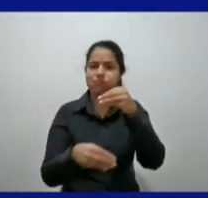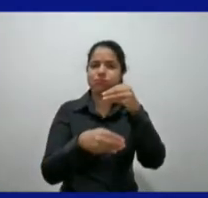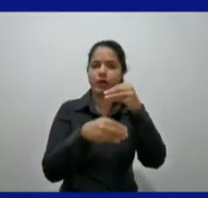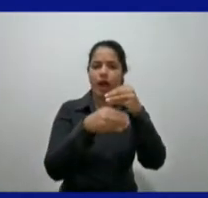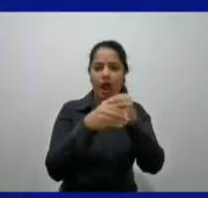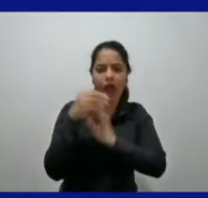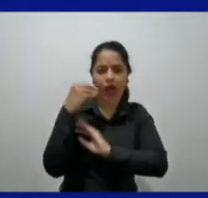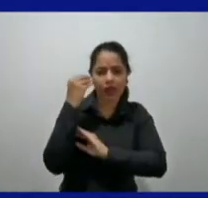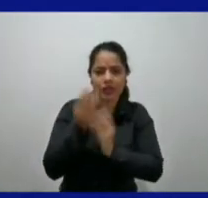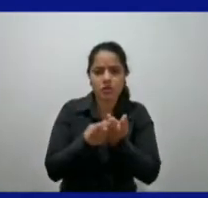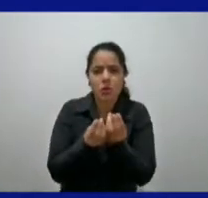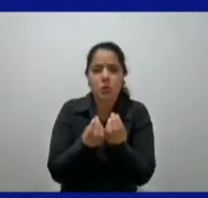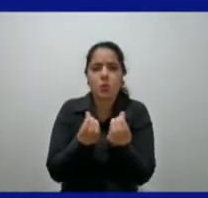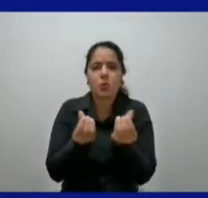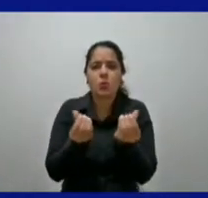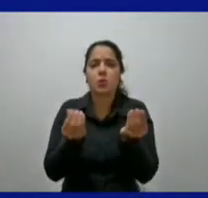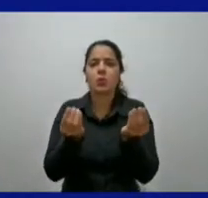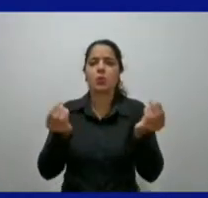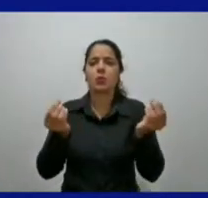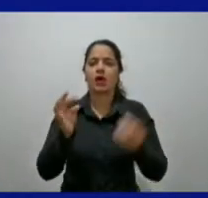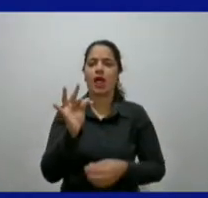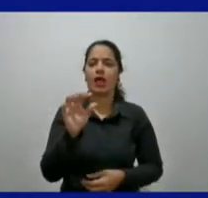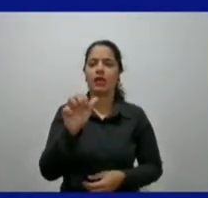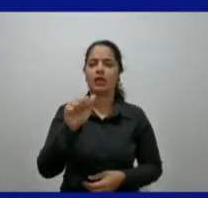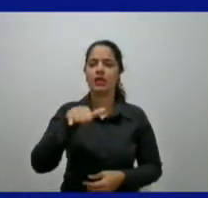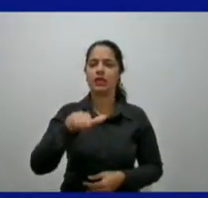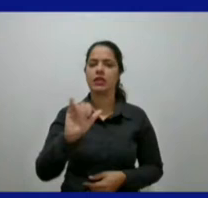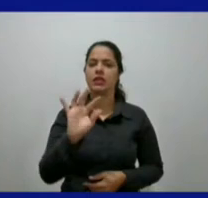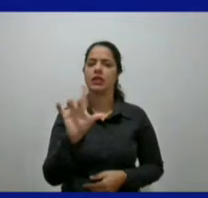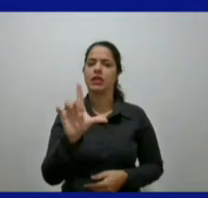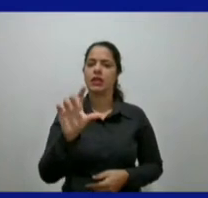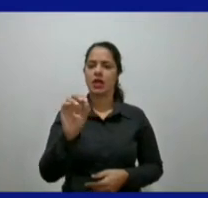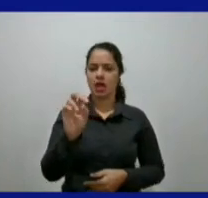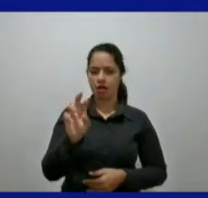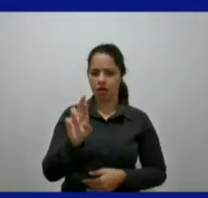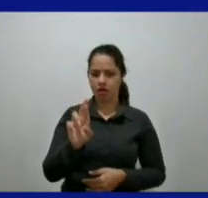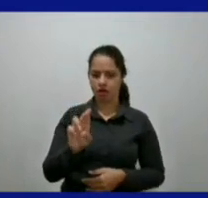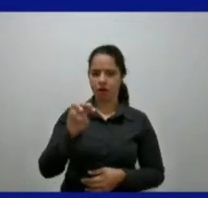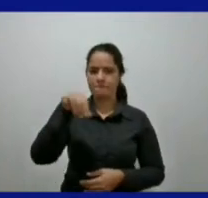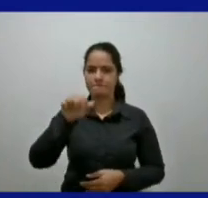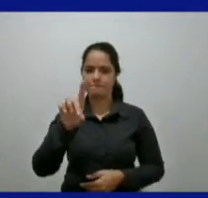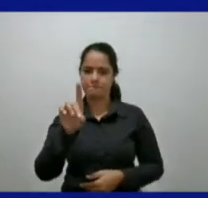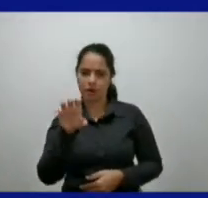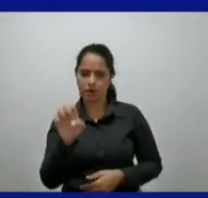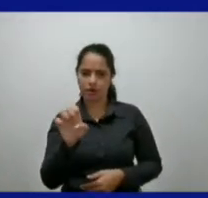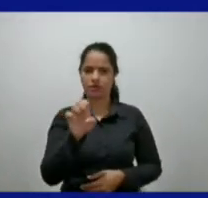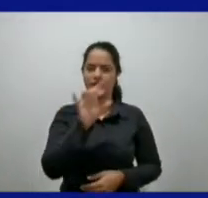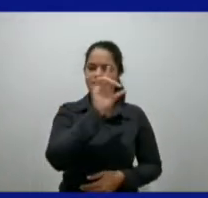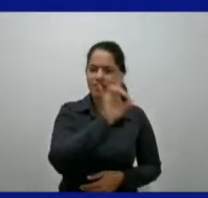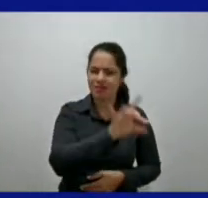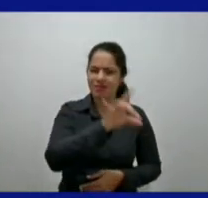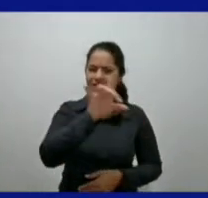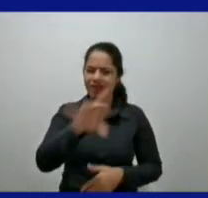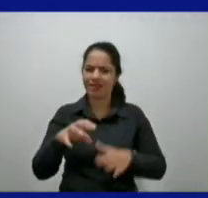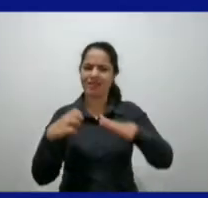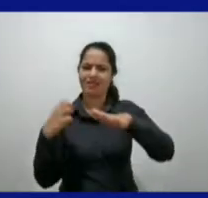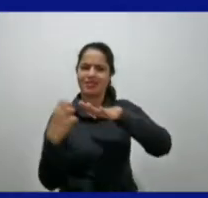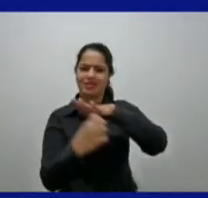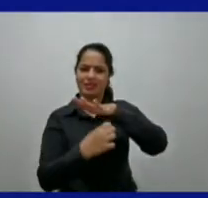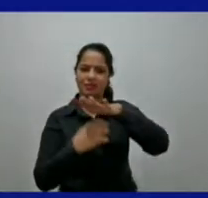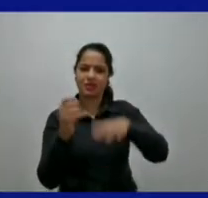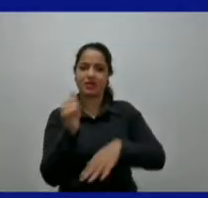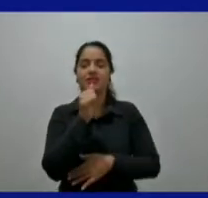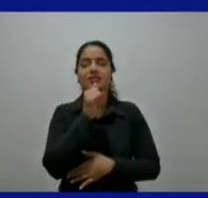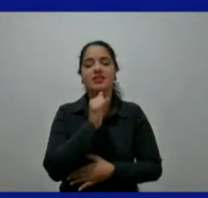qualitativas tailor-made sobre cada empresa. E aí, eu diria, citaria o exemplo